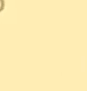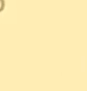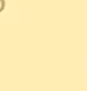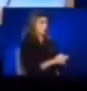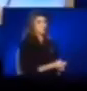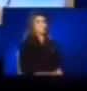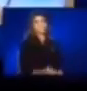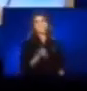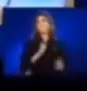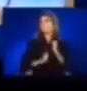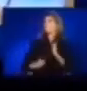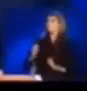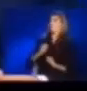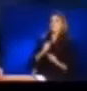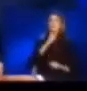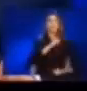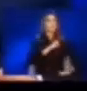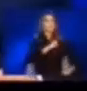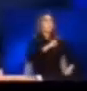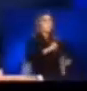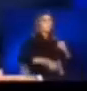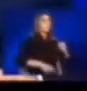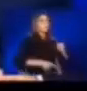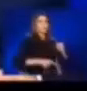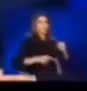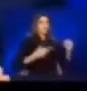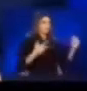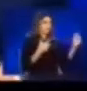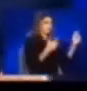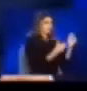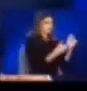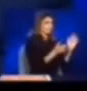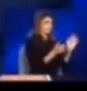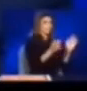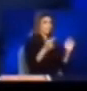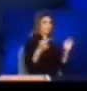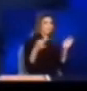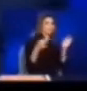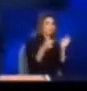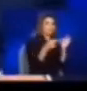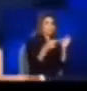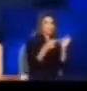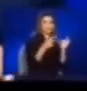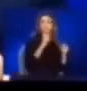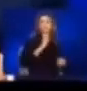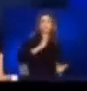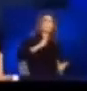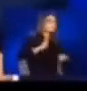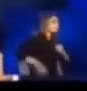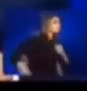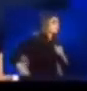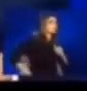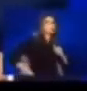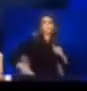Pense nisso. Proibido o reencap. Proibido. Proibido o reencap. Porque,